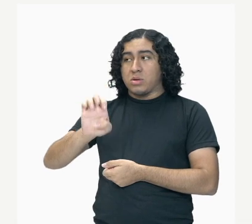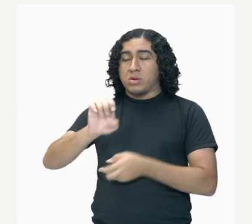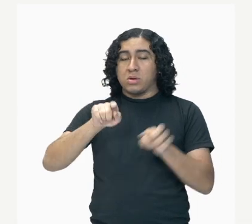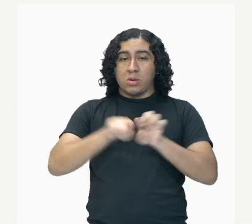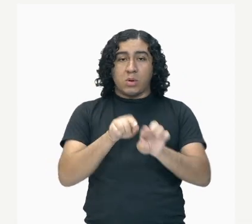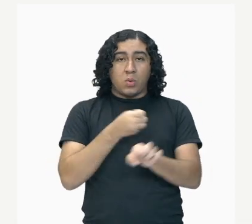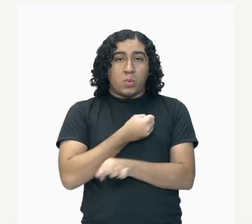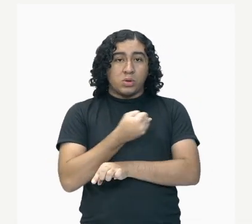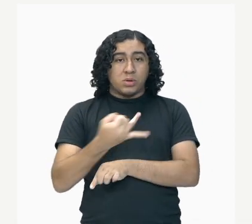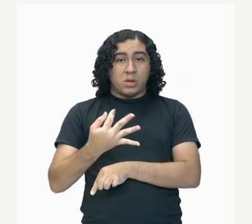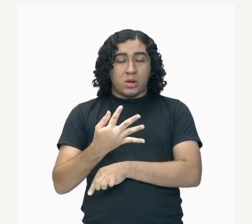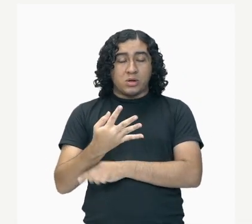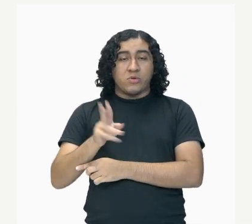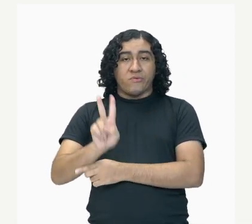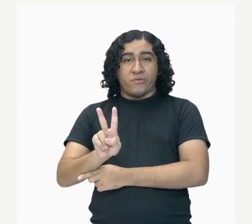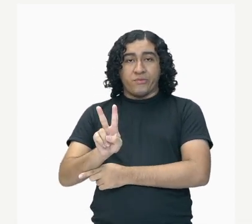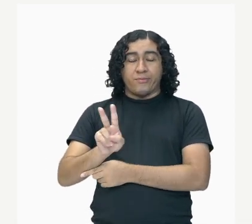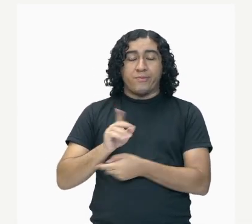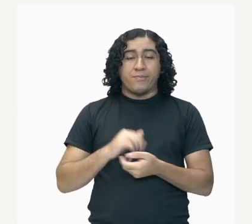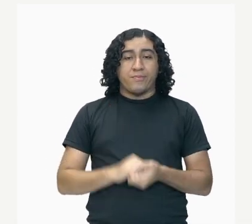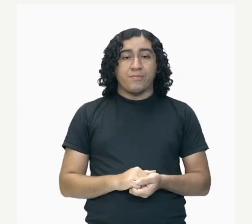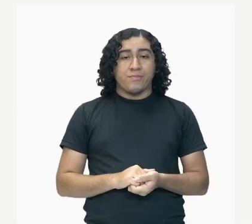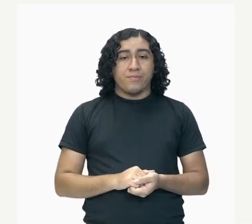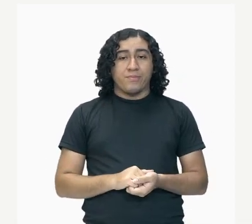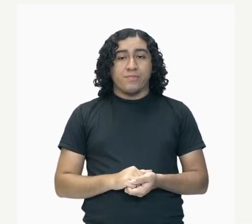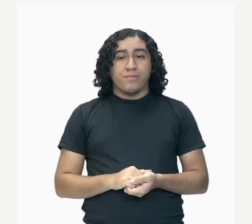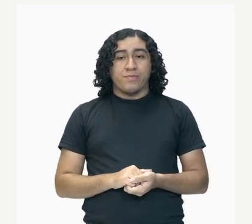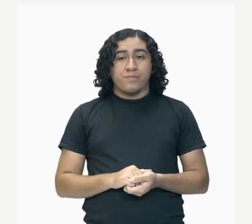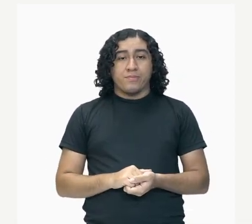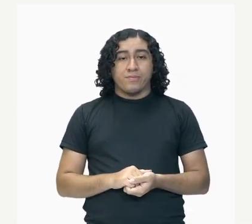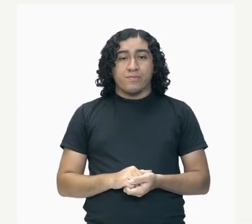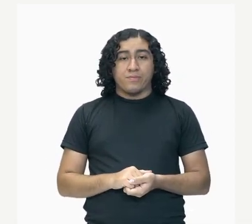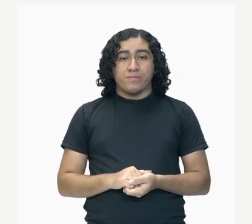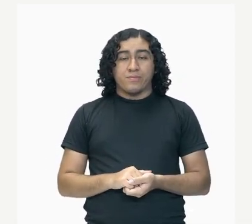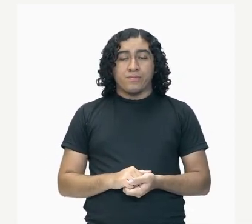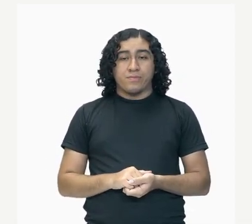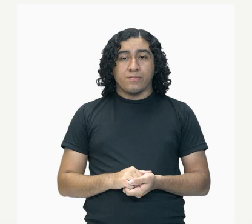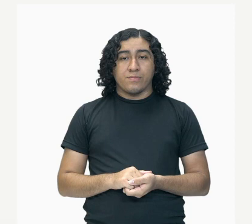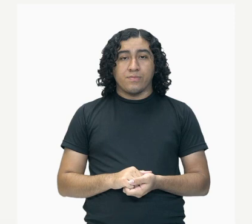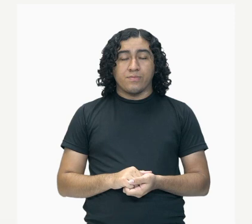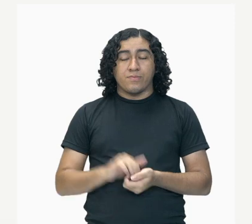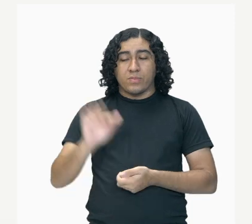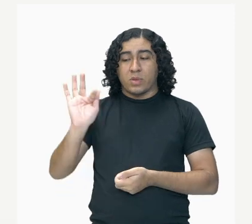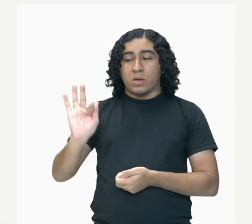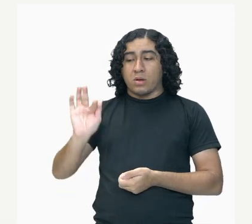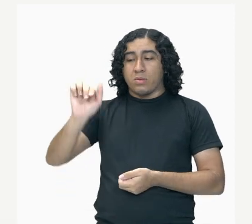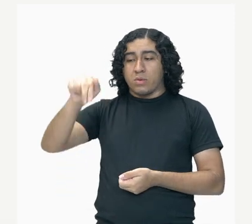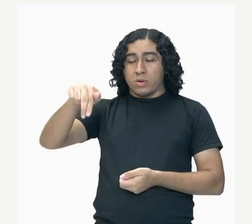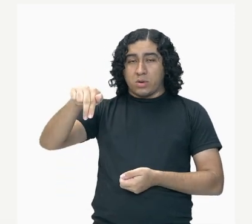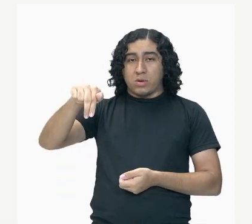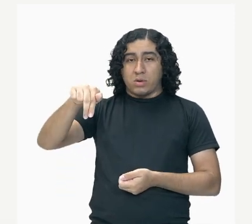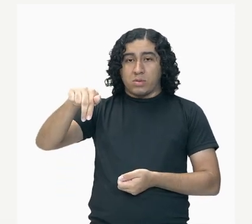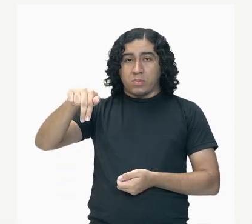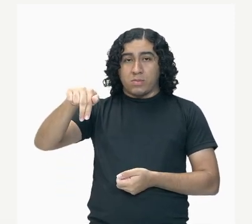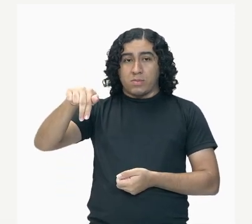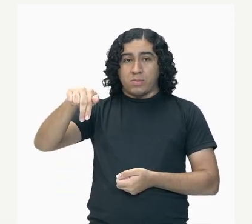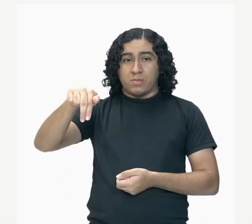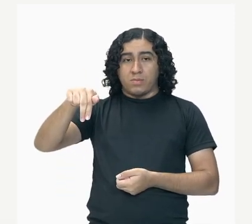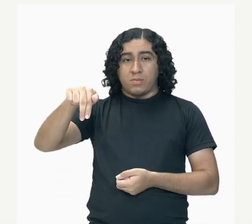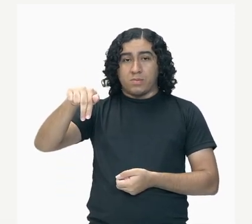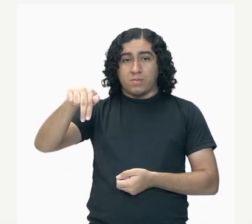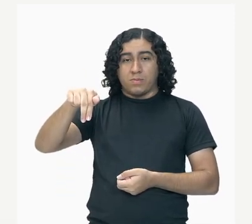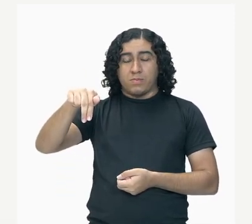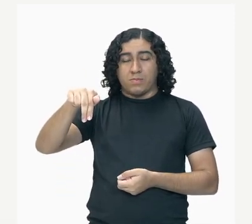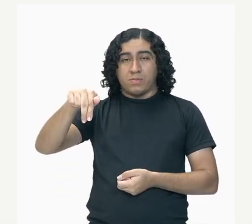velocidade pessoal Podemos relacionar a frequência fundamental fn tá porque tem uma